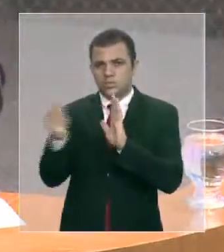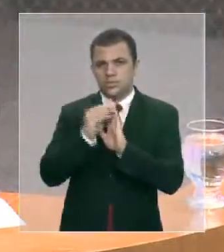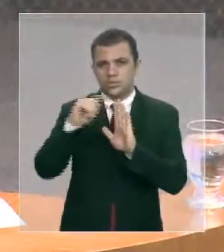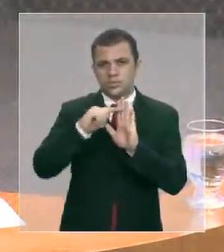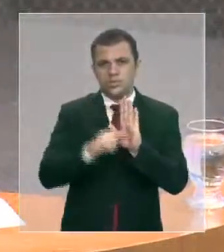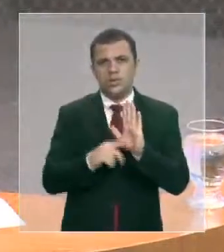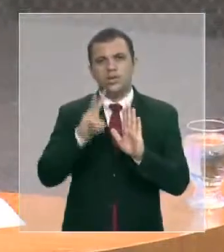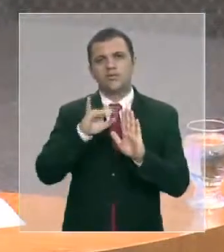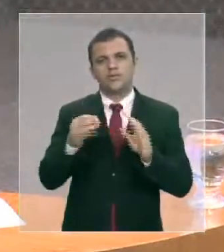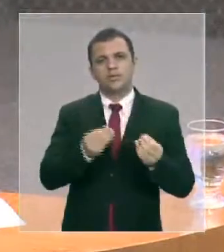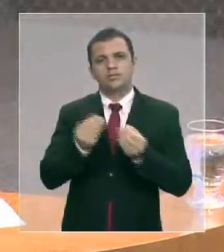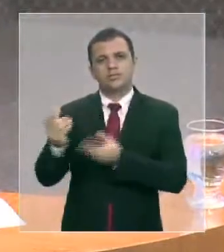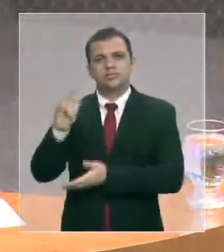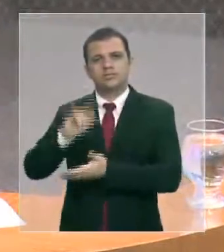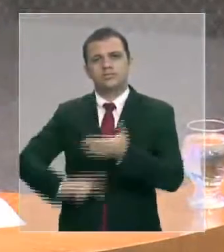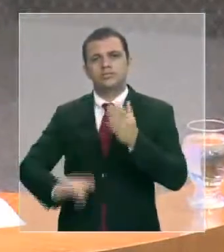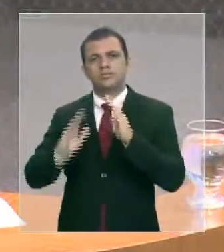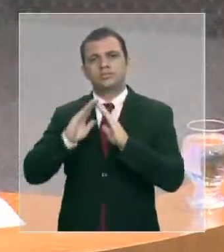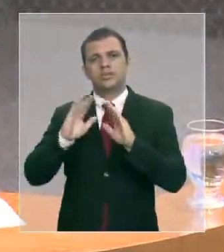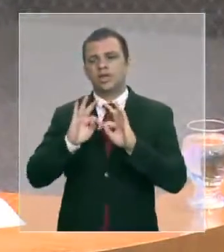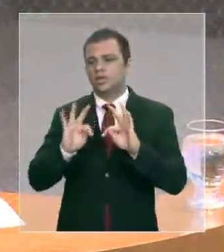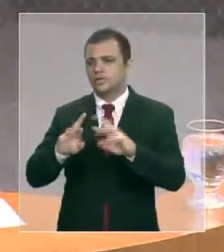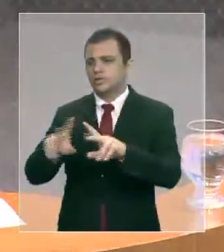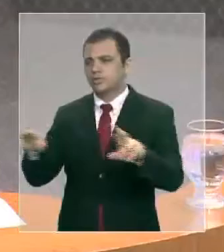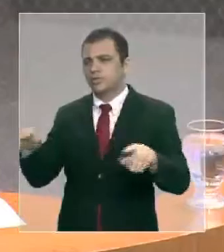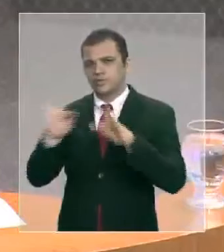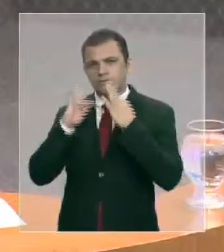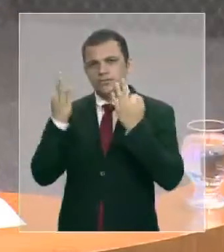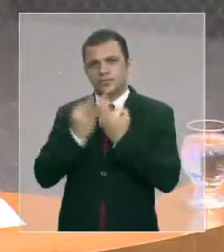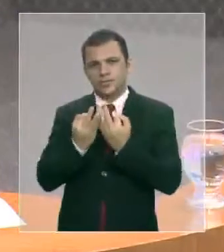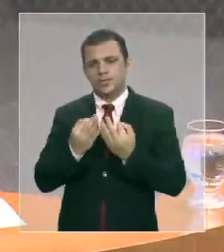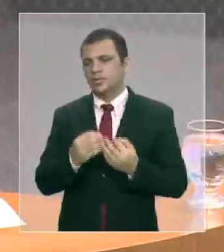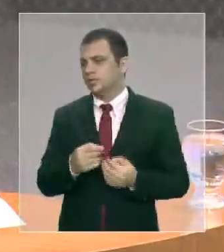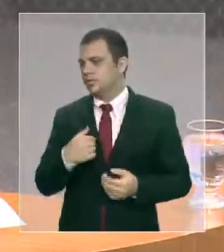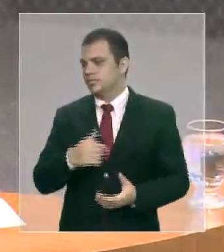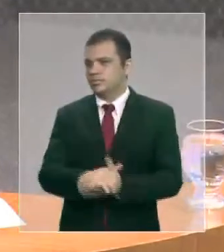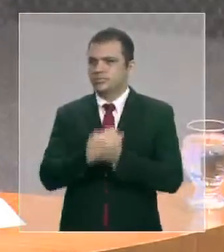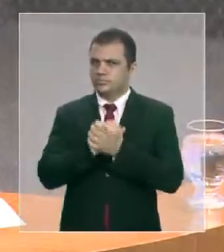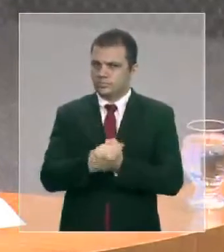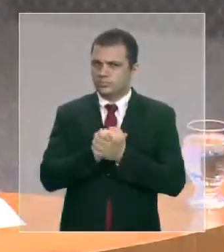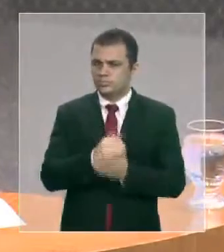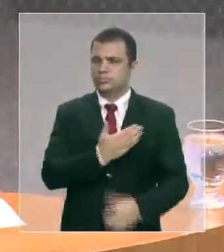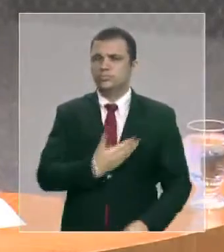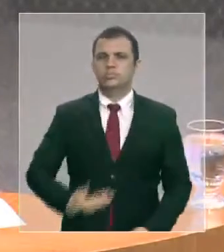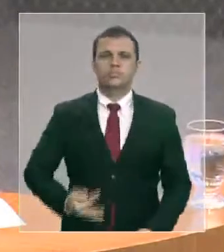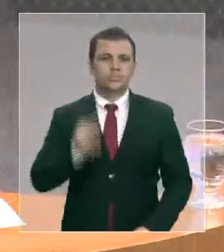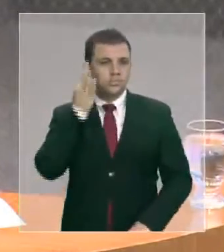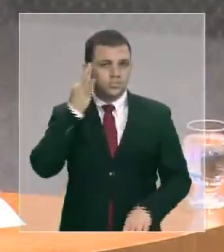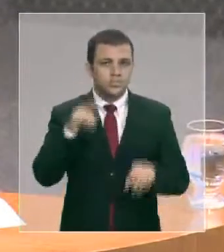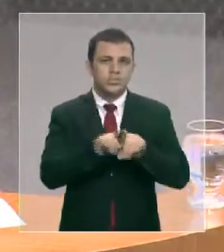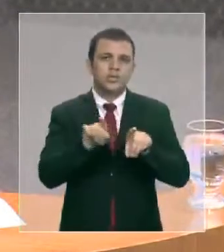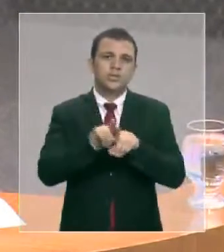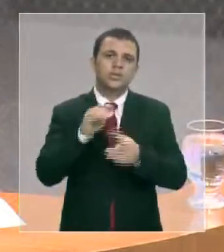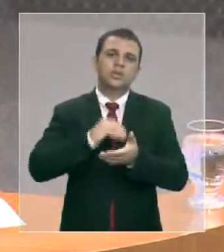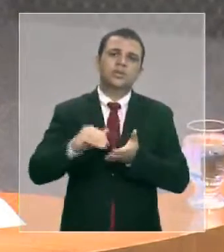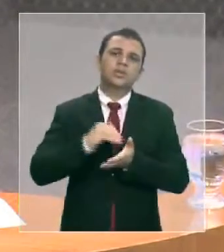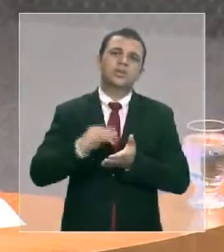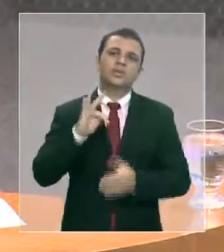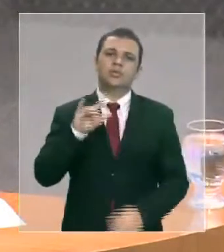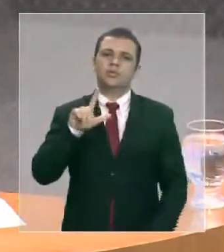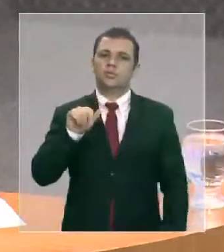milhares de famílias maranhenses. Eu quero parabenizar o governador Flávio Dino, parabenizar a secretária Flávia Alexandrina pela iniciativa. Por exemplo,